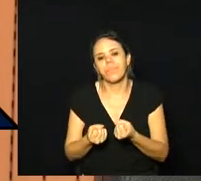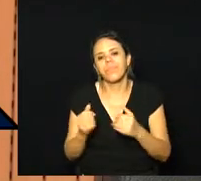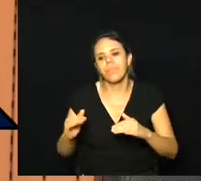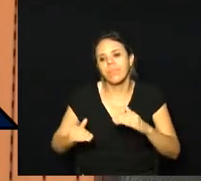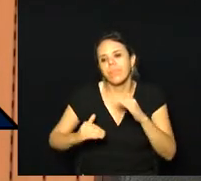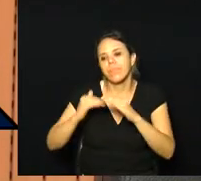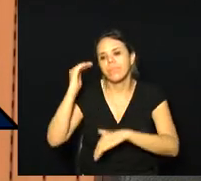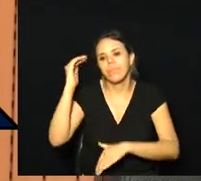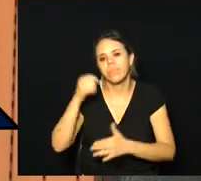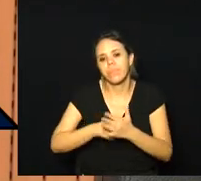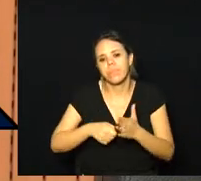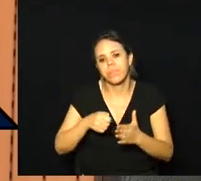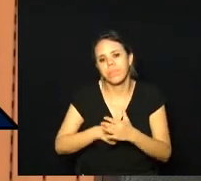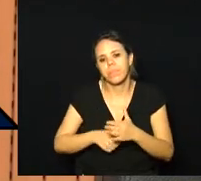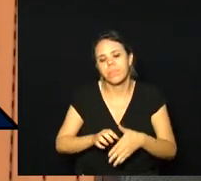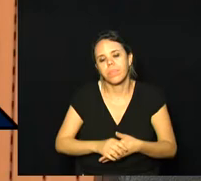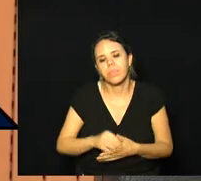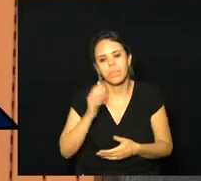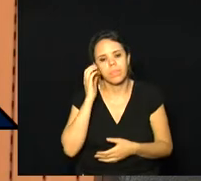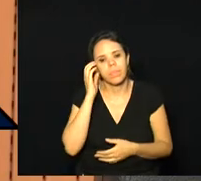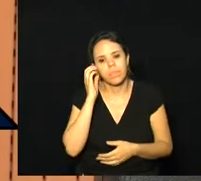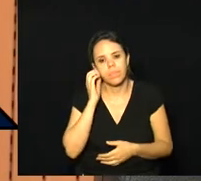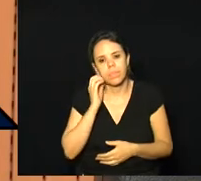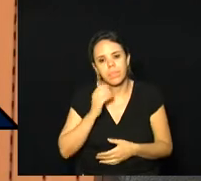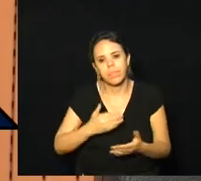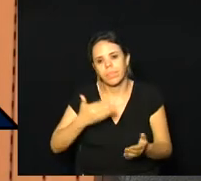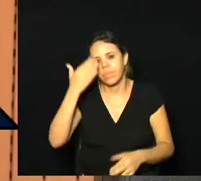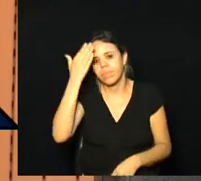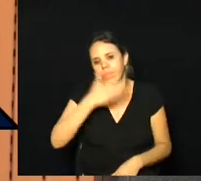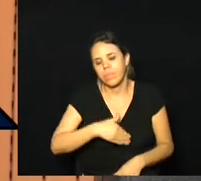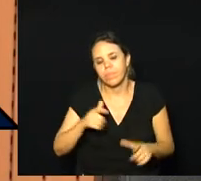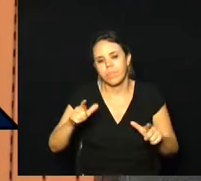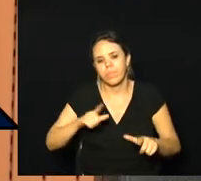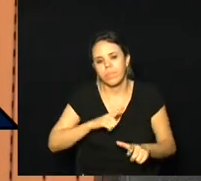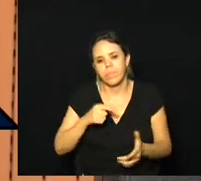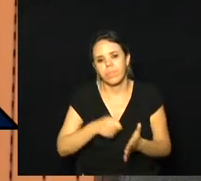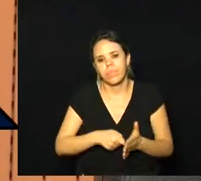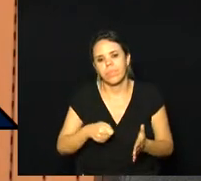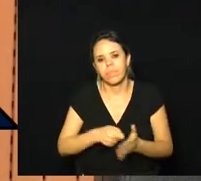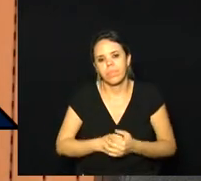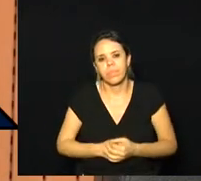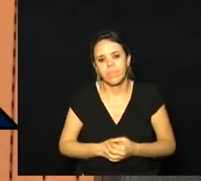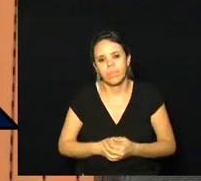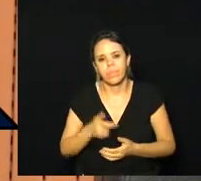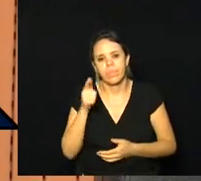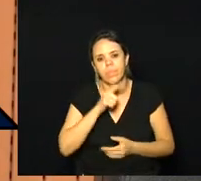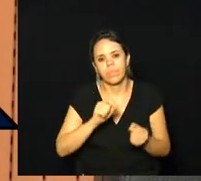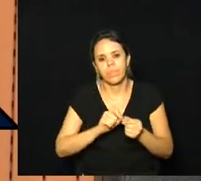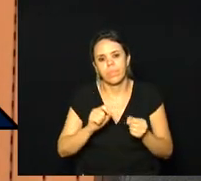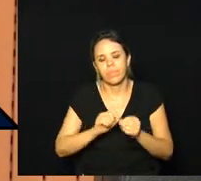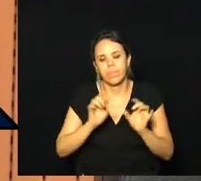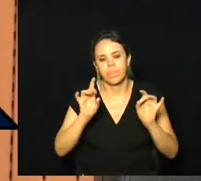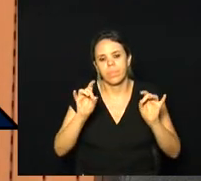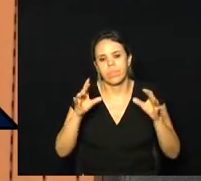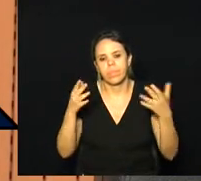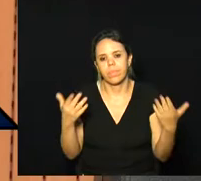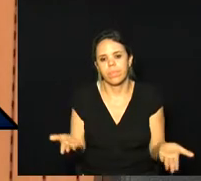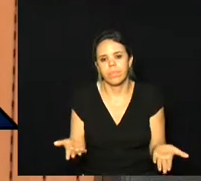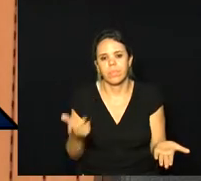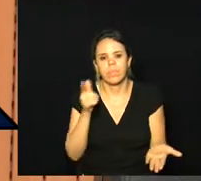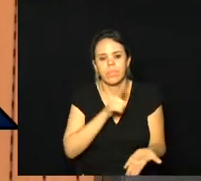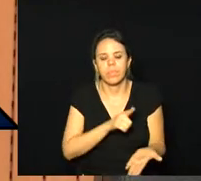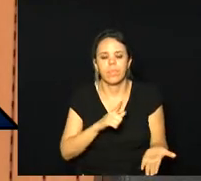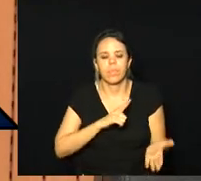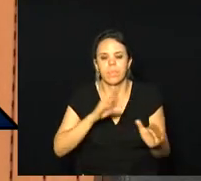tudo, a dedicação. E fica provado que onde há dedicação, se consegue fazer uma diferença, se consegue